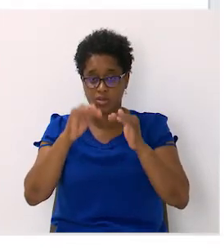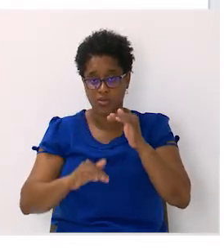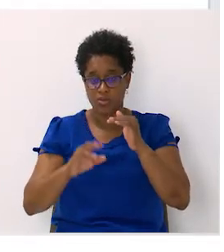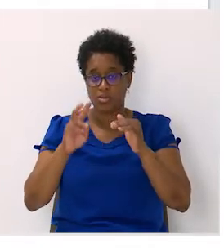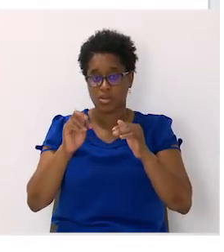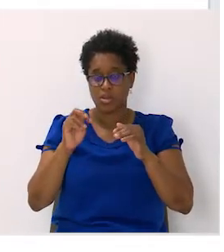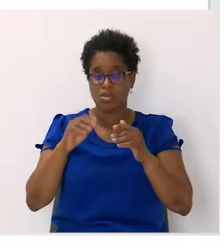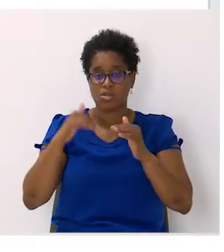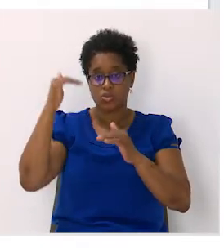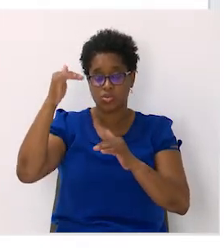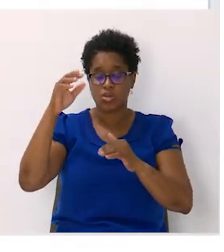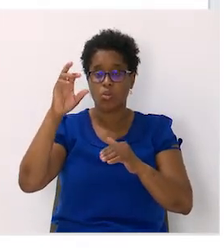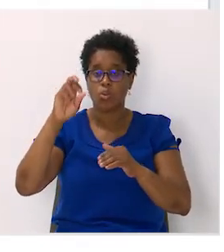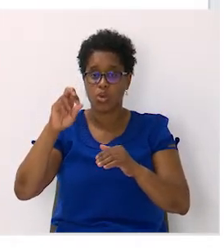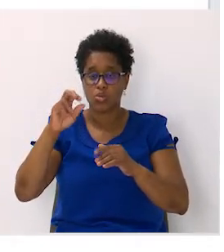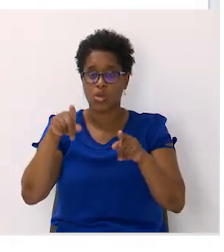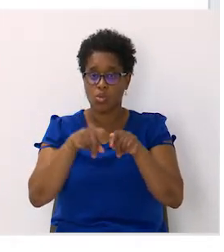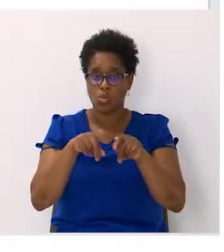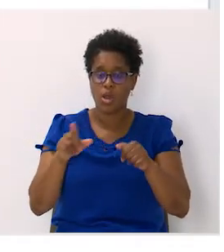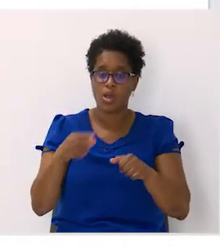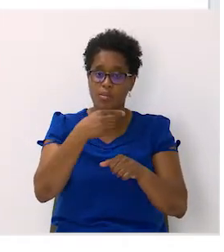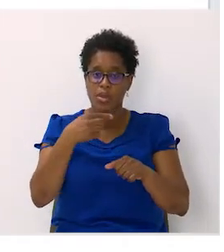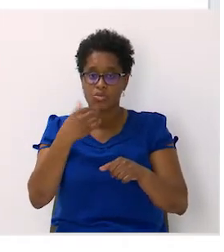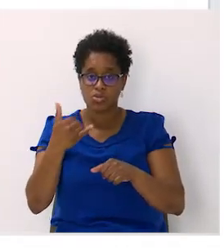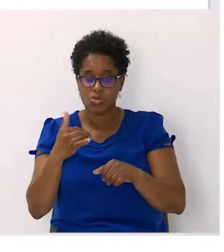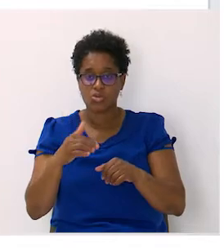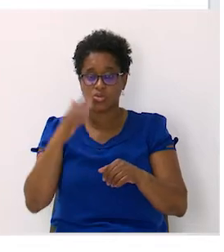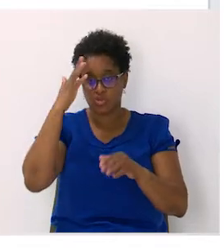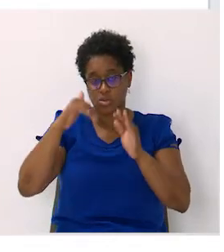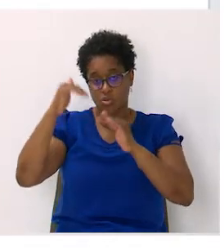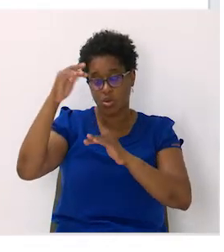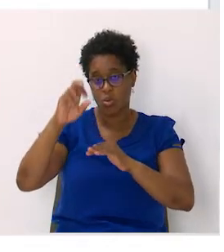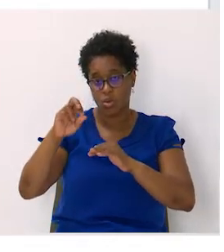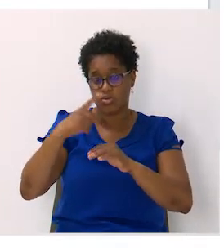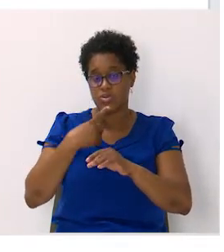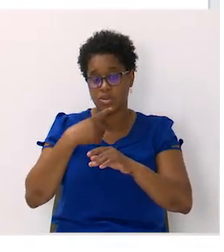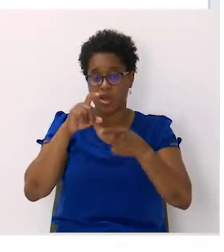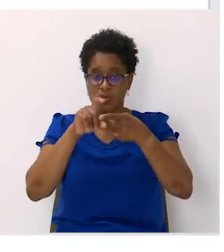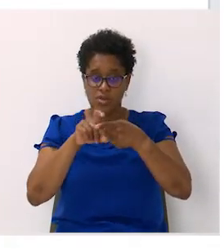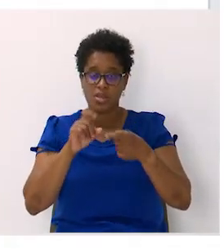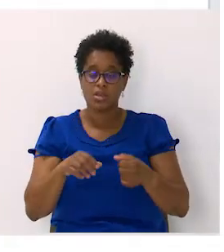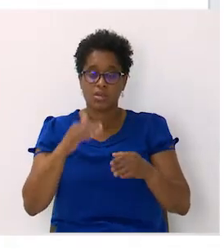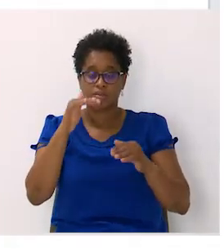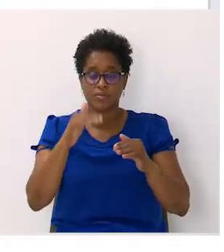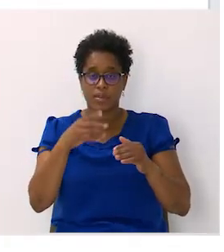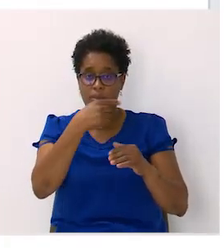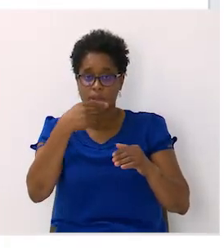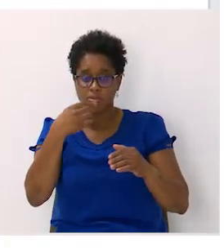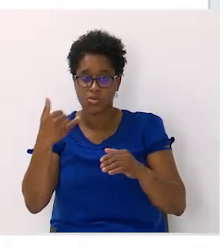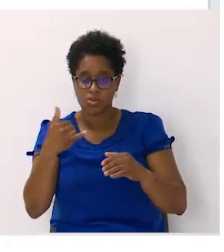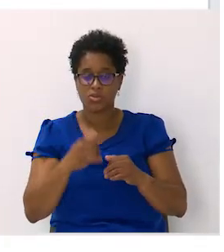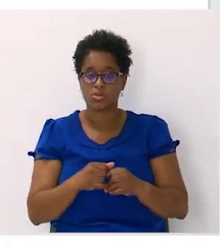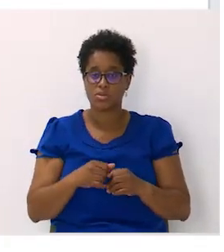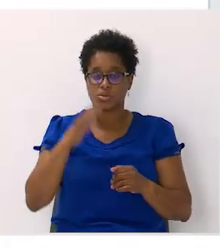8 é igual a menos 2 de expoente 8, certo? A dividir por menos